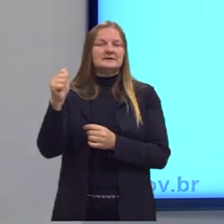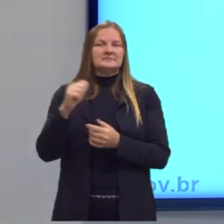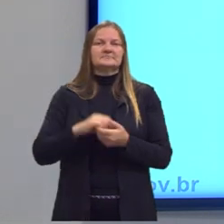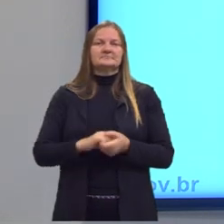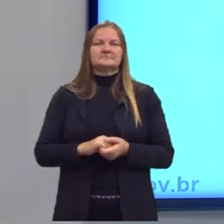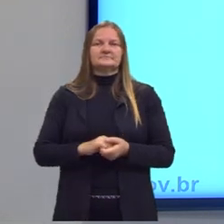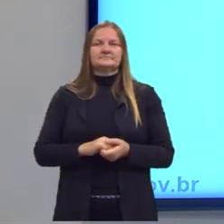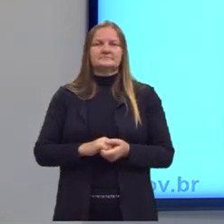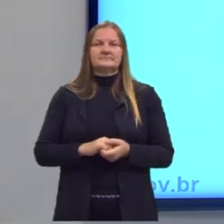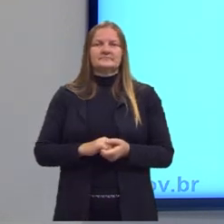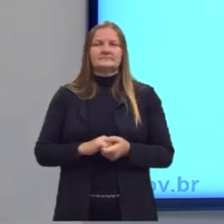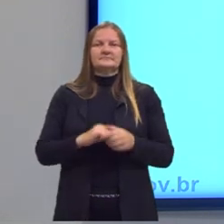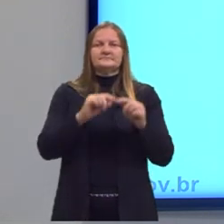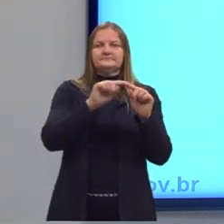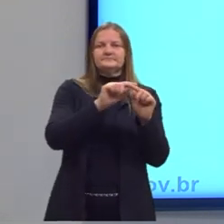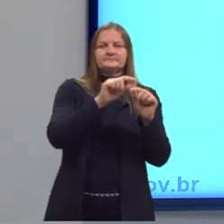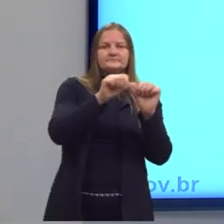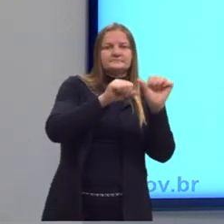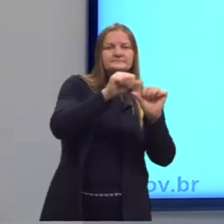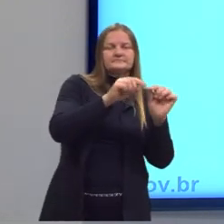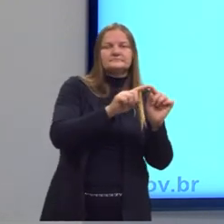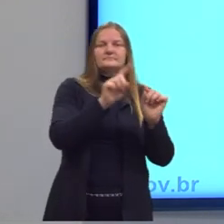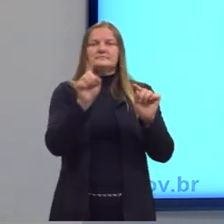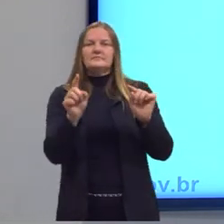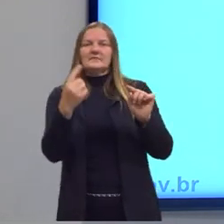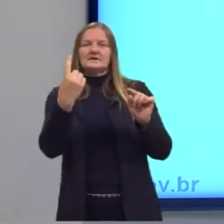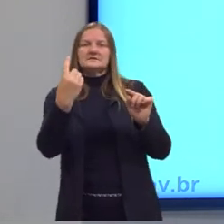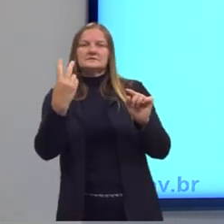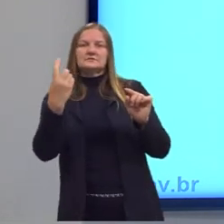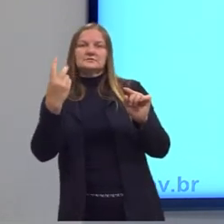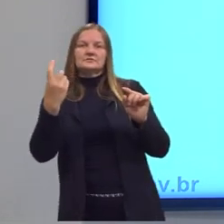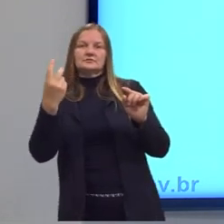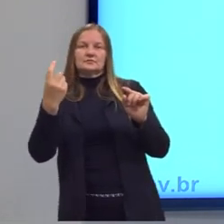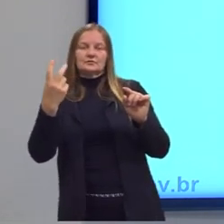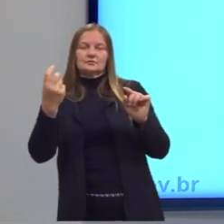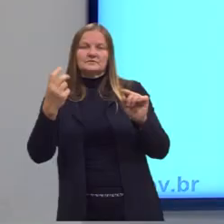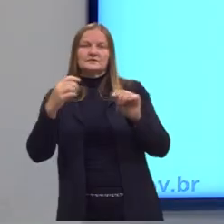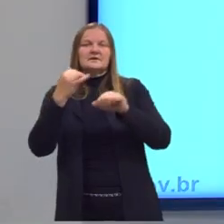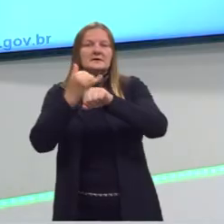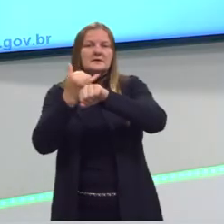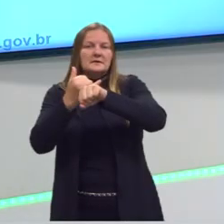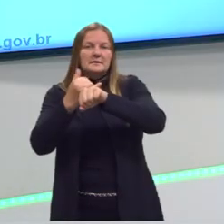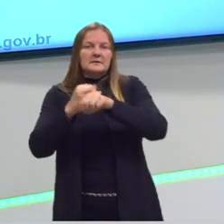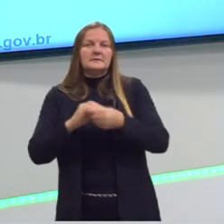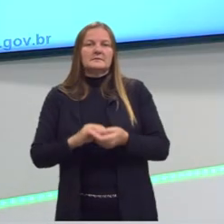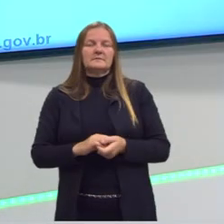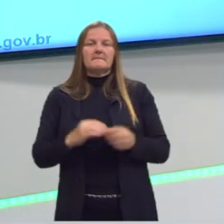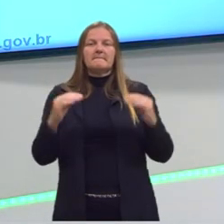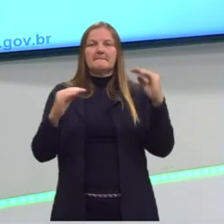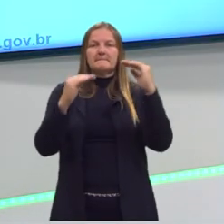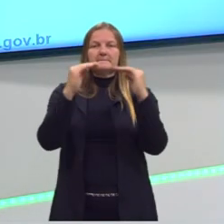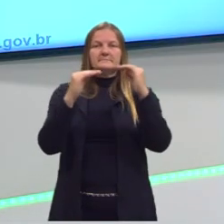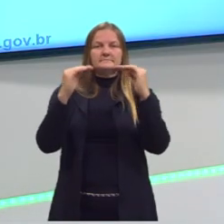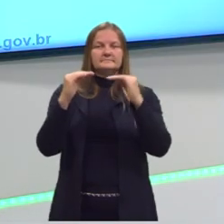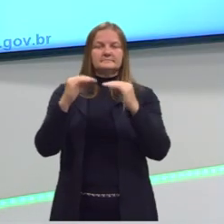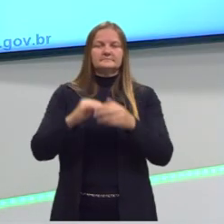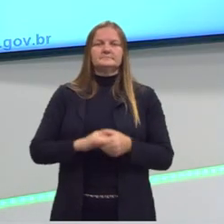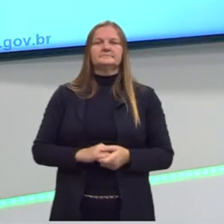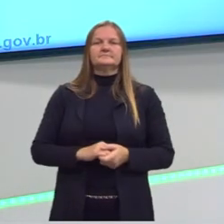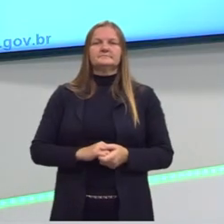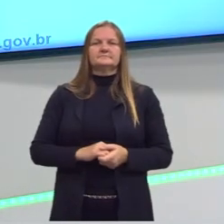de óxido eu formo 112 de ferro metálico tá aí não 56 que eu tô falando dois irmãos